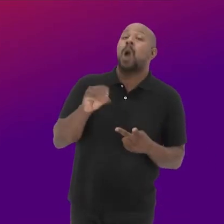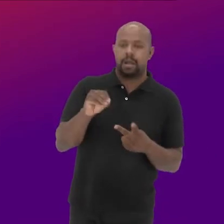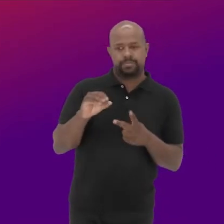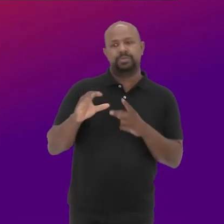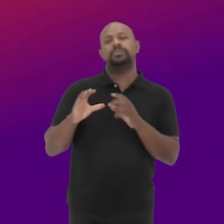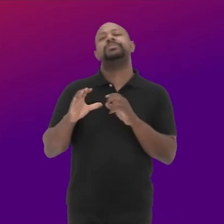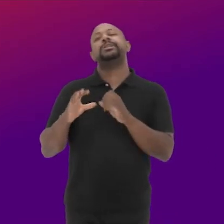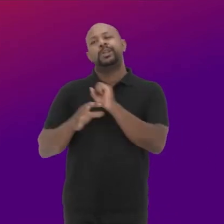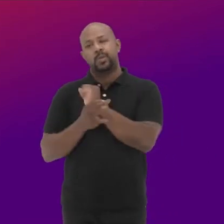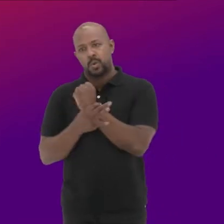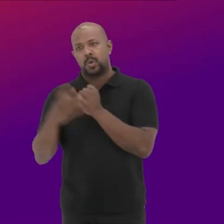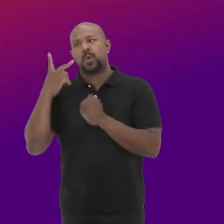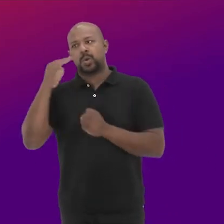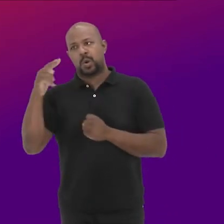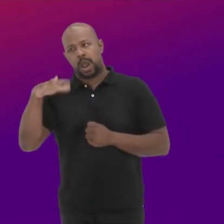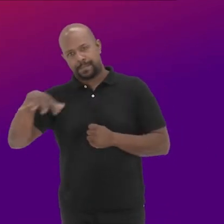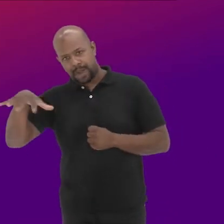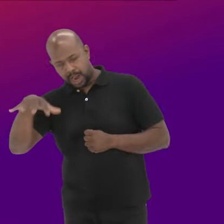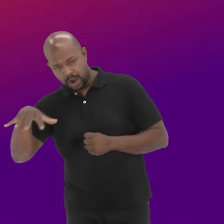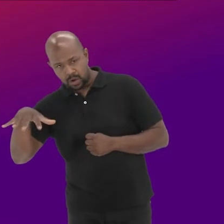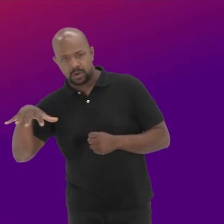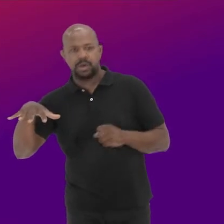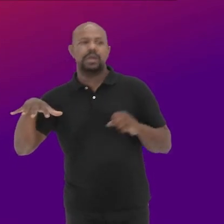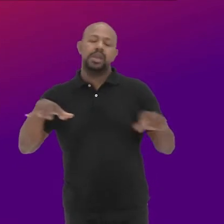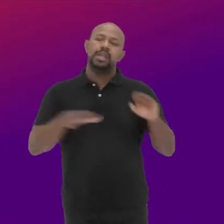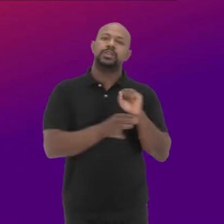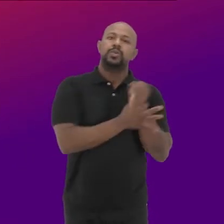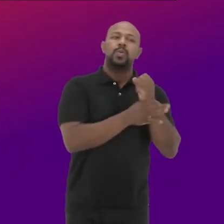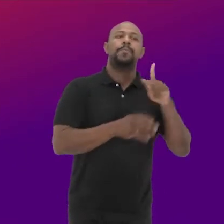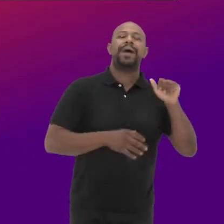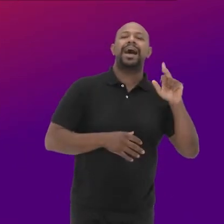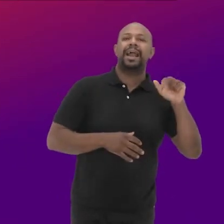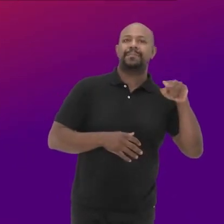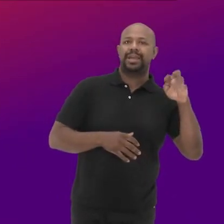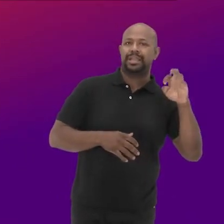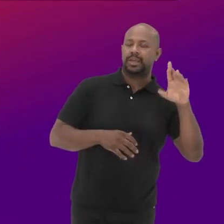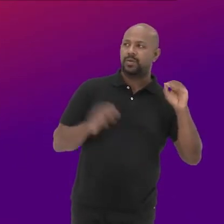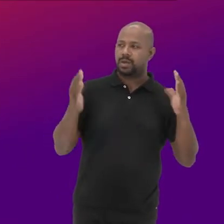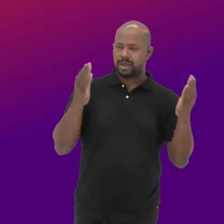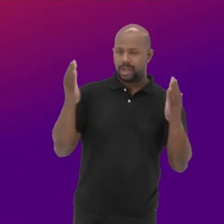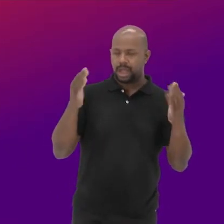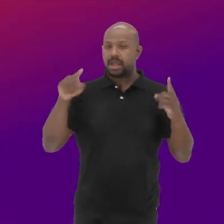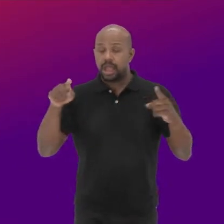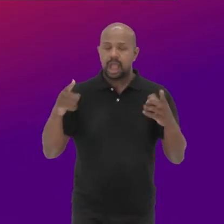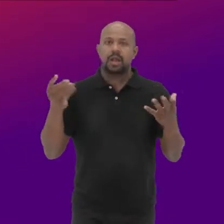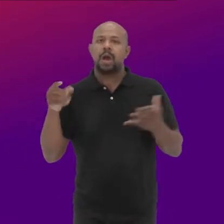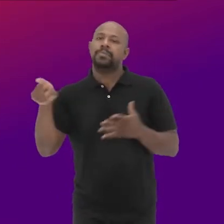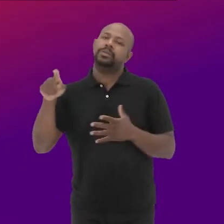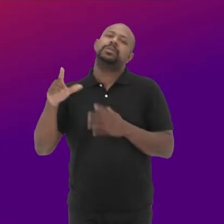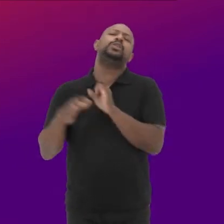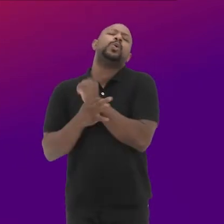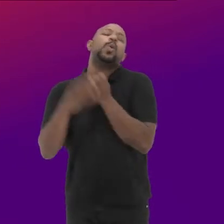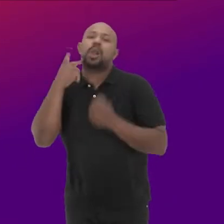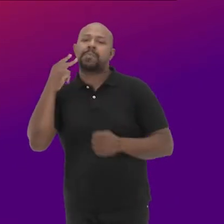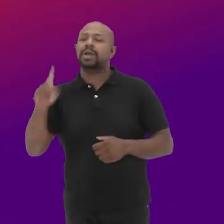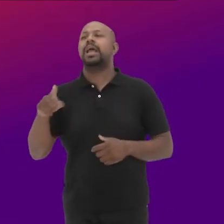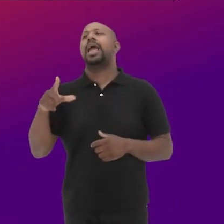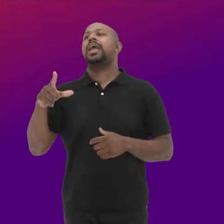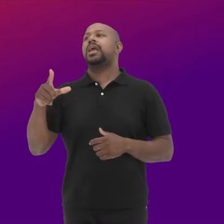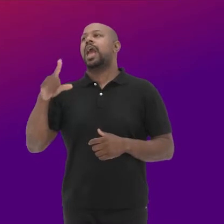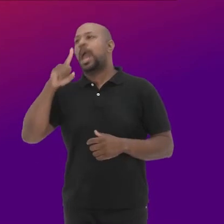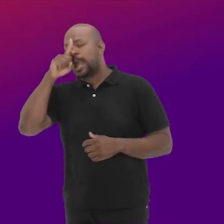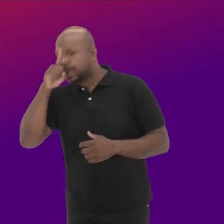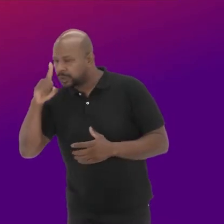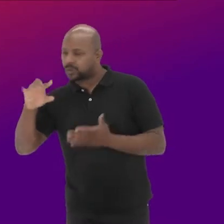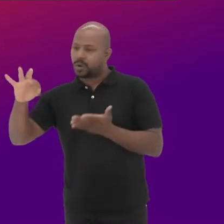seguros normais, assim, há uma subscrição individual de um risco, a pessoa assina a